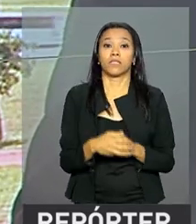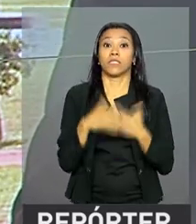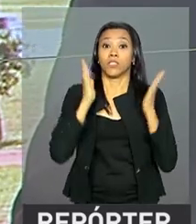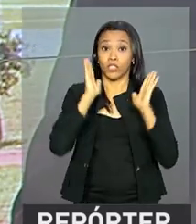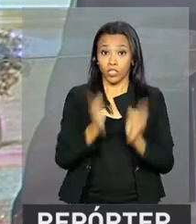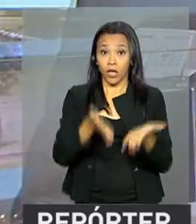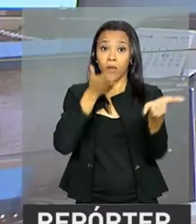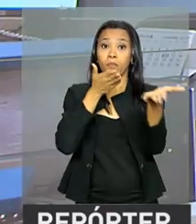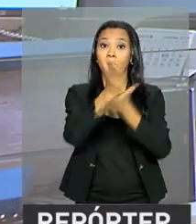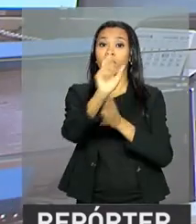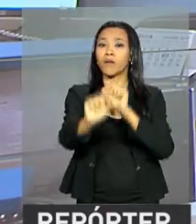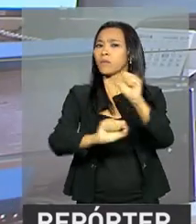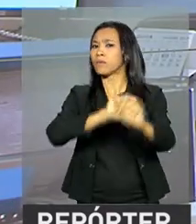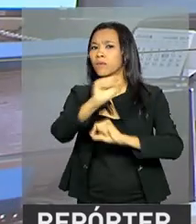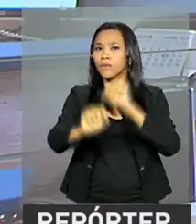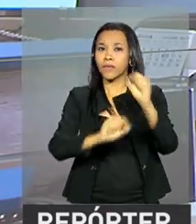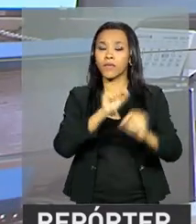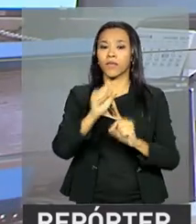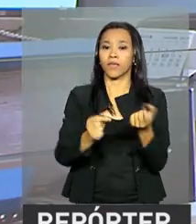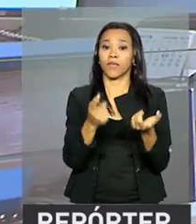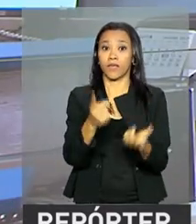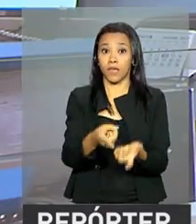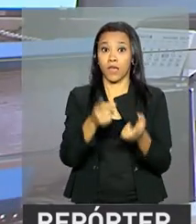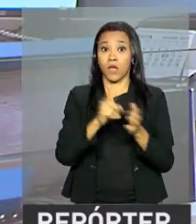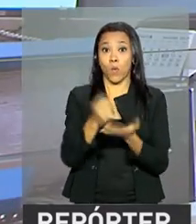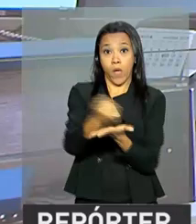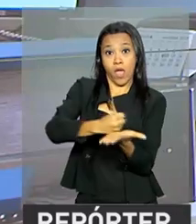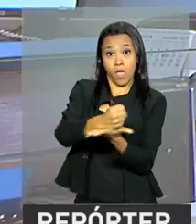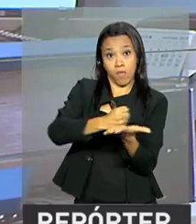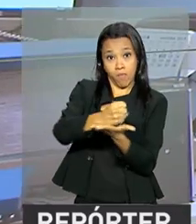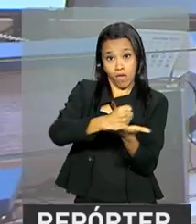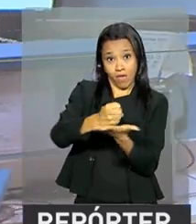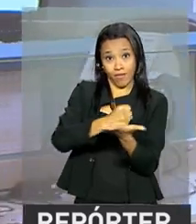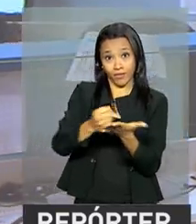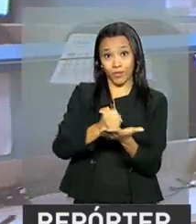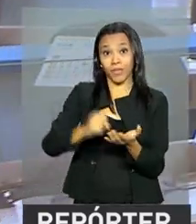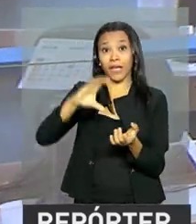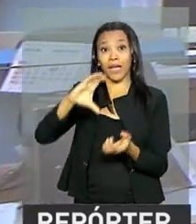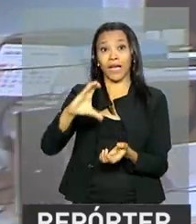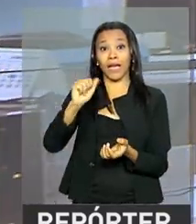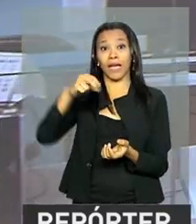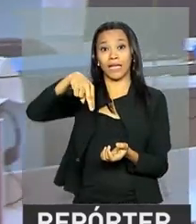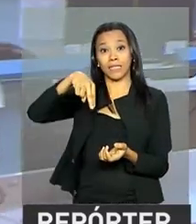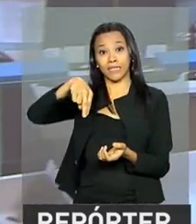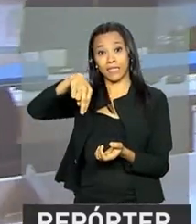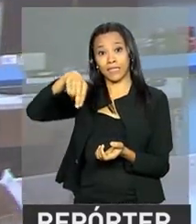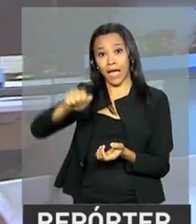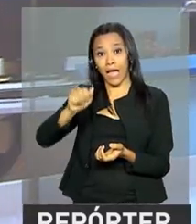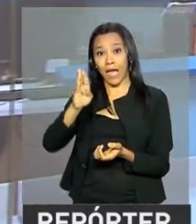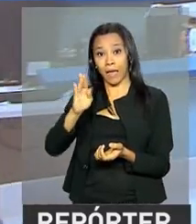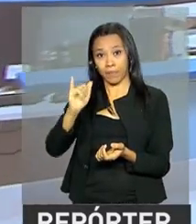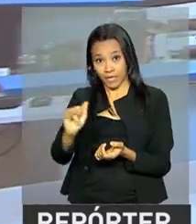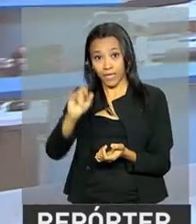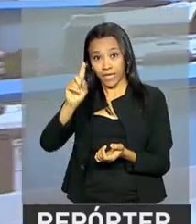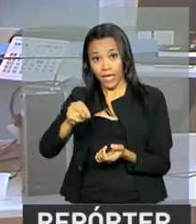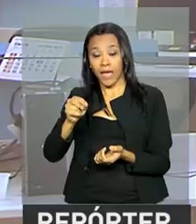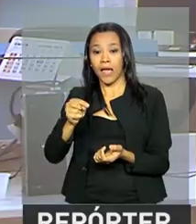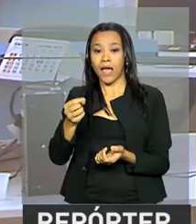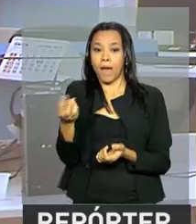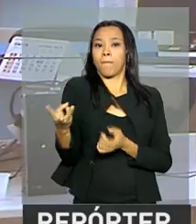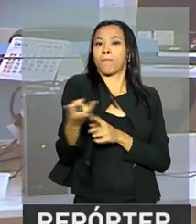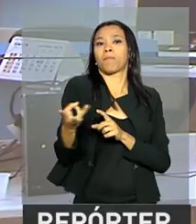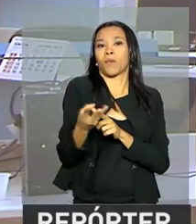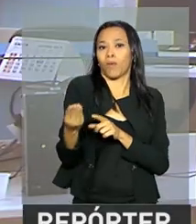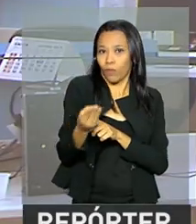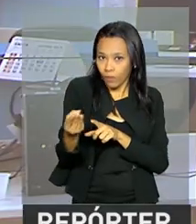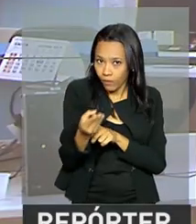foi aprovado o registro do primeiro remédio com derivados da cannabis sativa que é a planta eh da maconha segundo